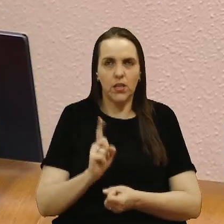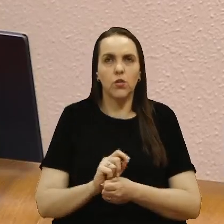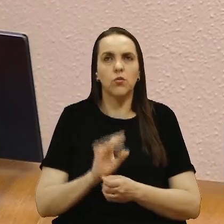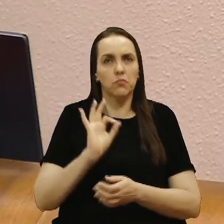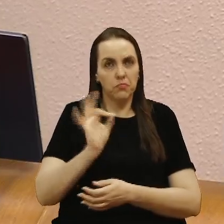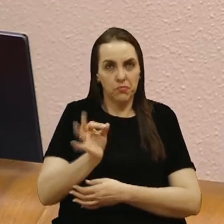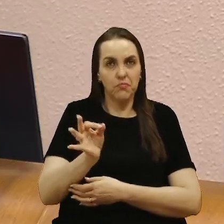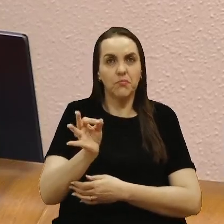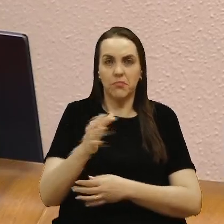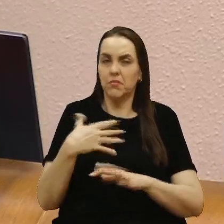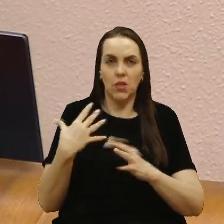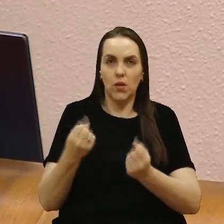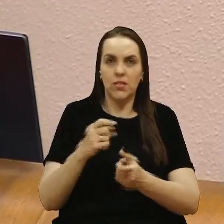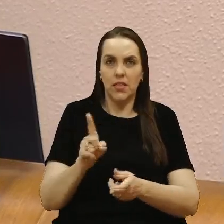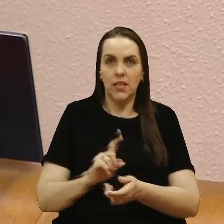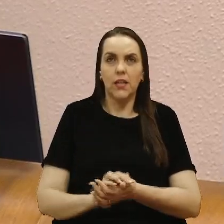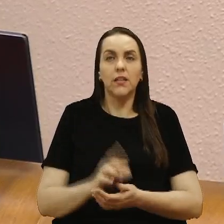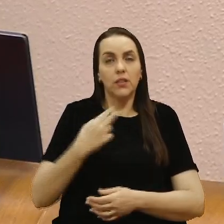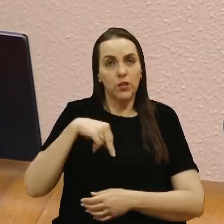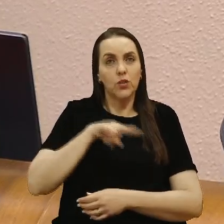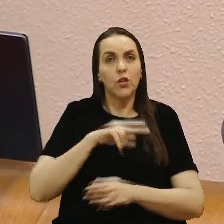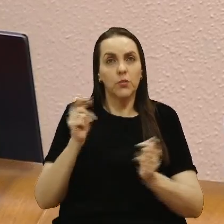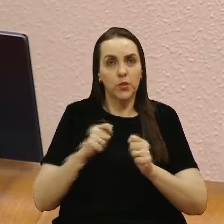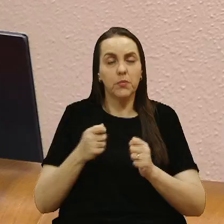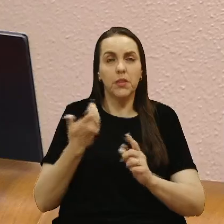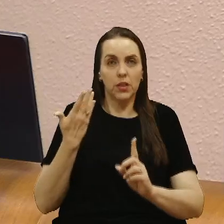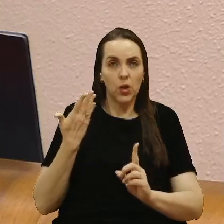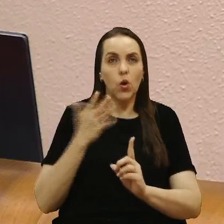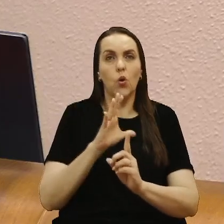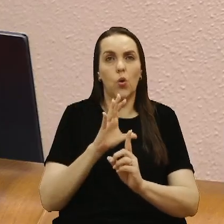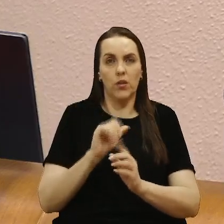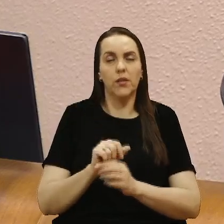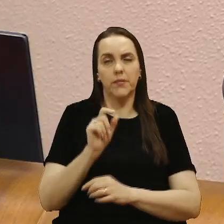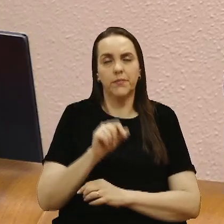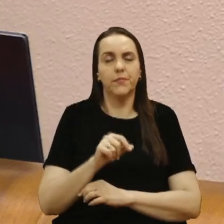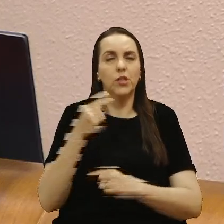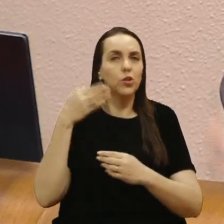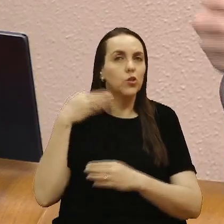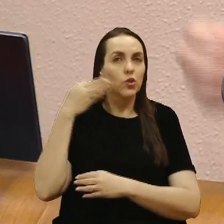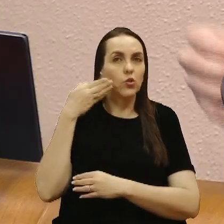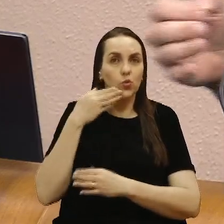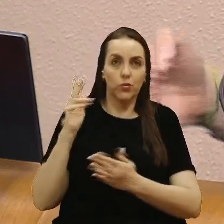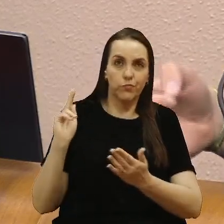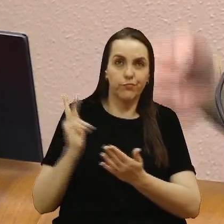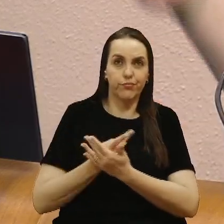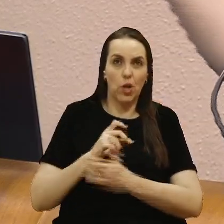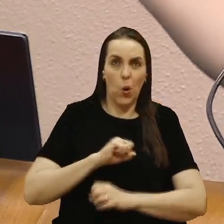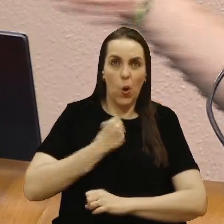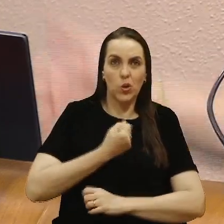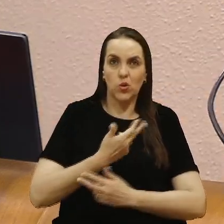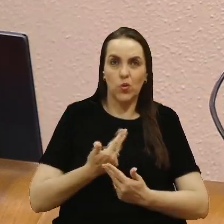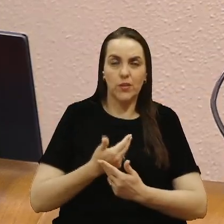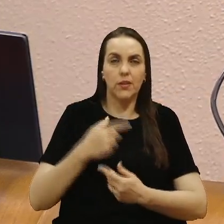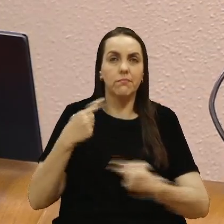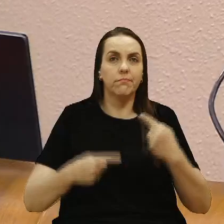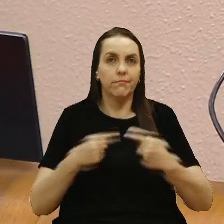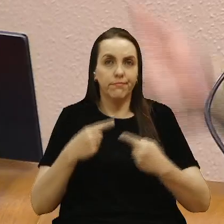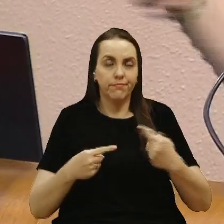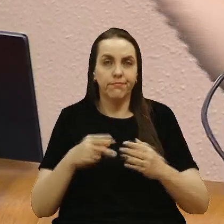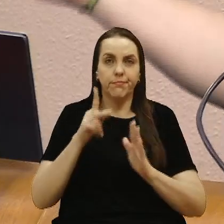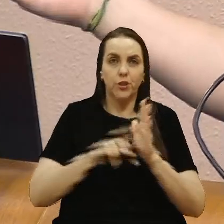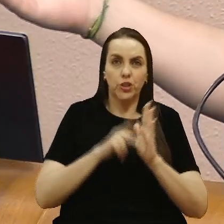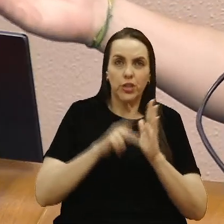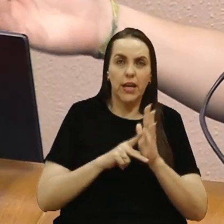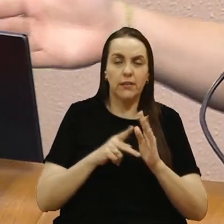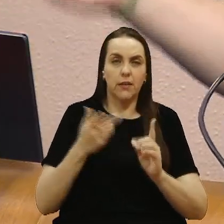corretíssimo em não aceitar, e que nós sempre possamos combater esse tipo de discurso, porque nós estamos aqui para debater ideias, projetos, e não para ficar se atacando pessoalmente.